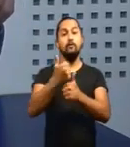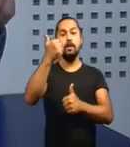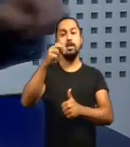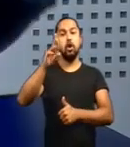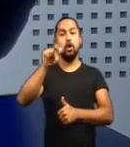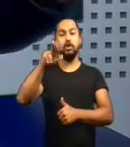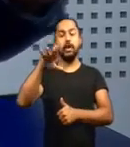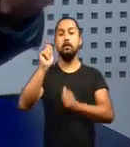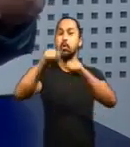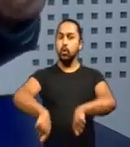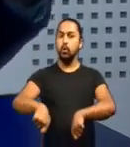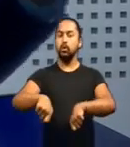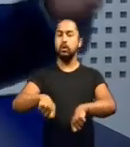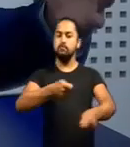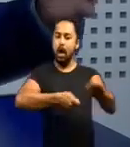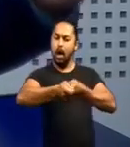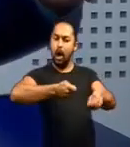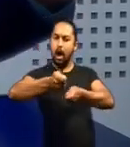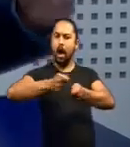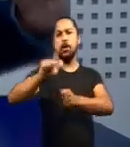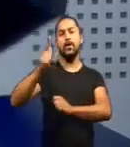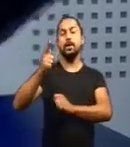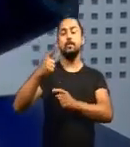de governo, de governar a Goiânia. Mas não vamos saber disso